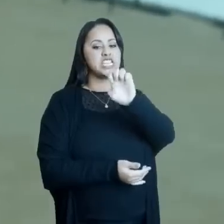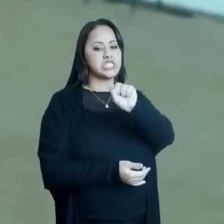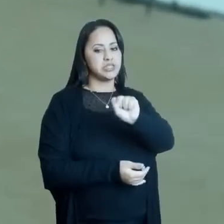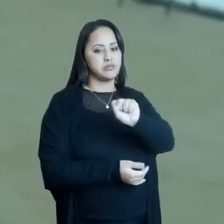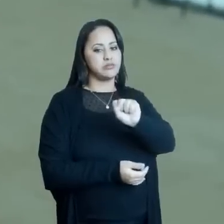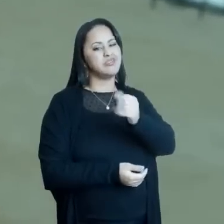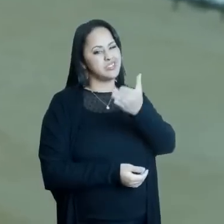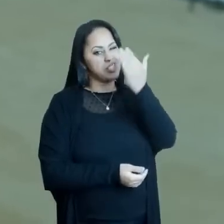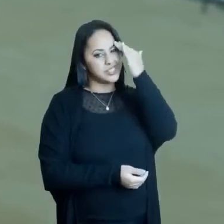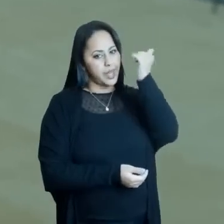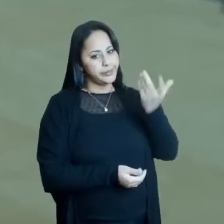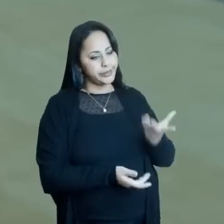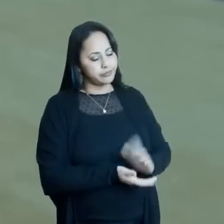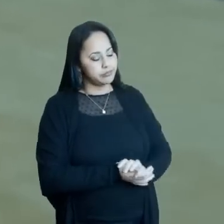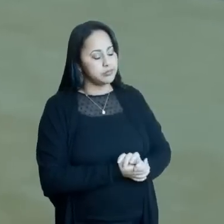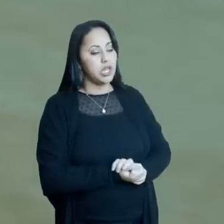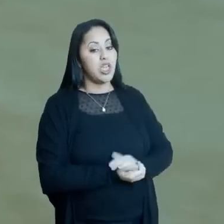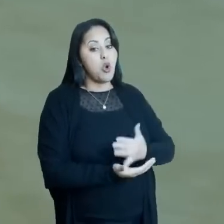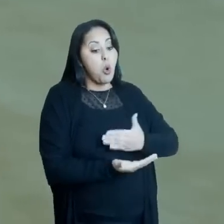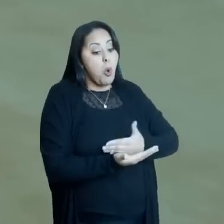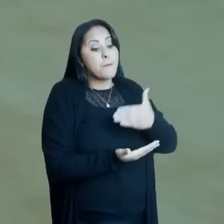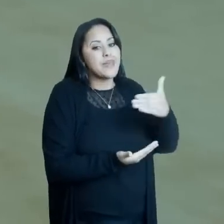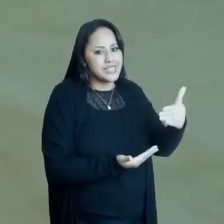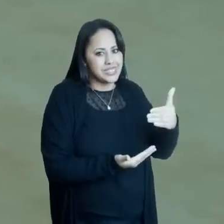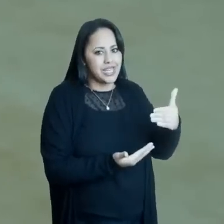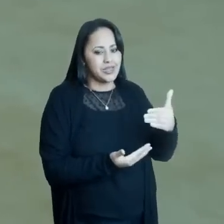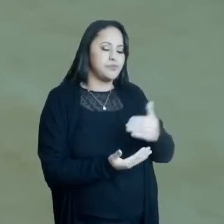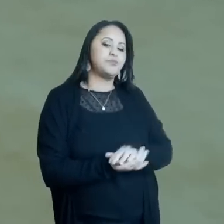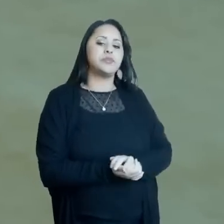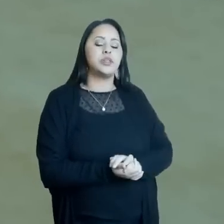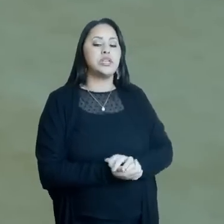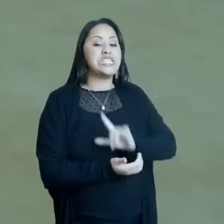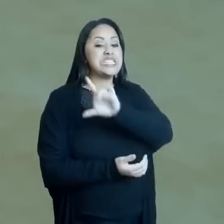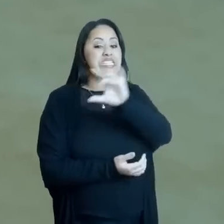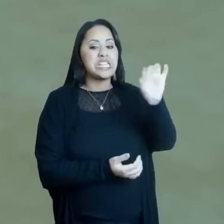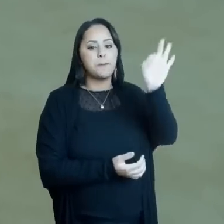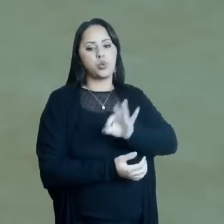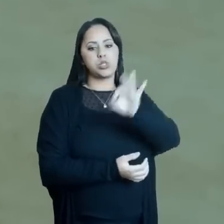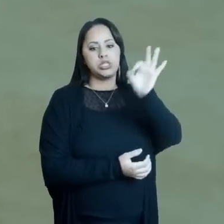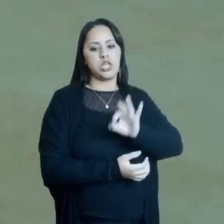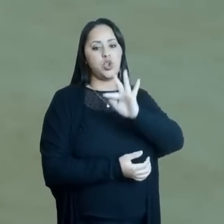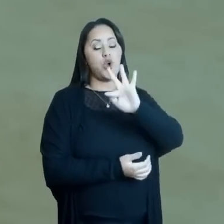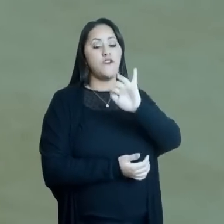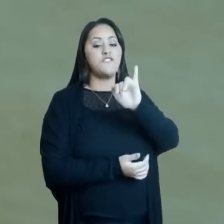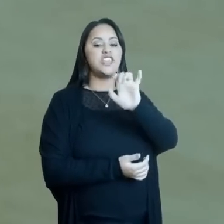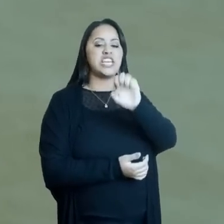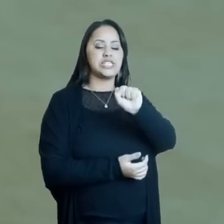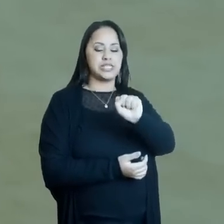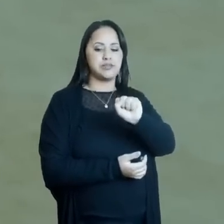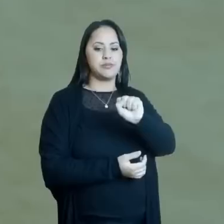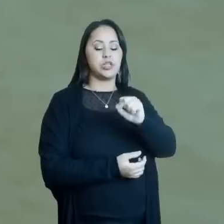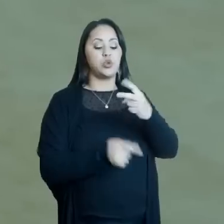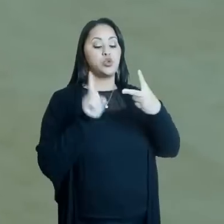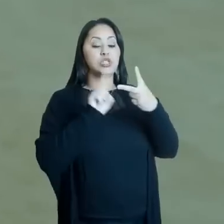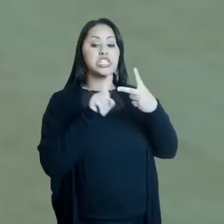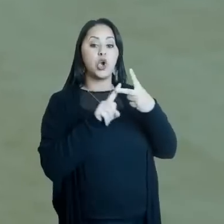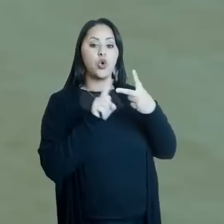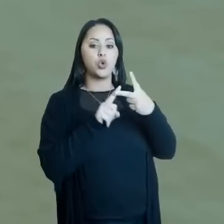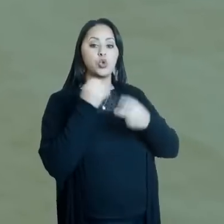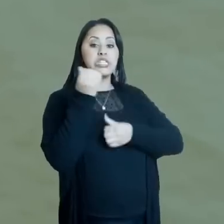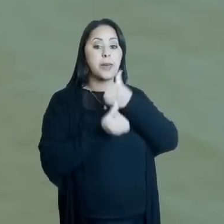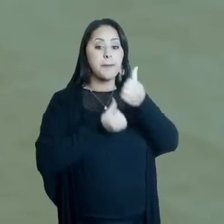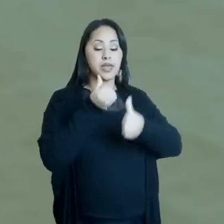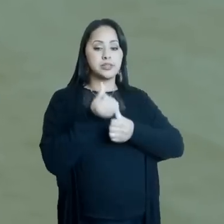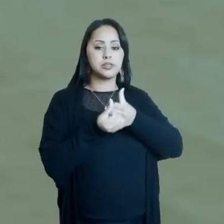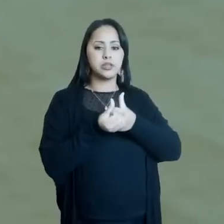Já sabe, já, tipo, eu iniciei 100% pelo FIES. E no segundo semestre, eu ganhei... Fez 50%. Faculdade